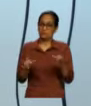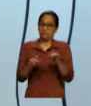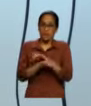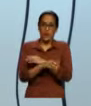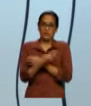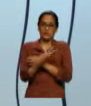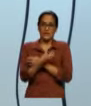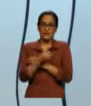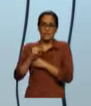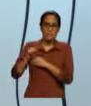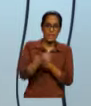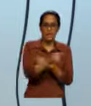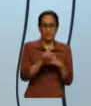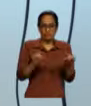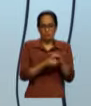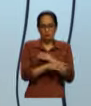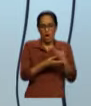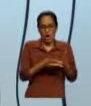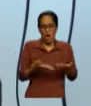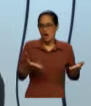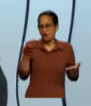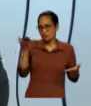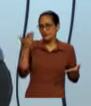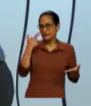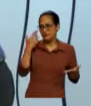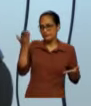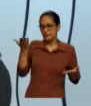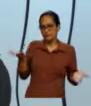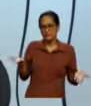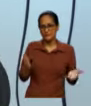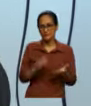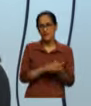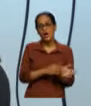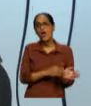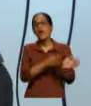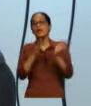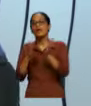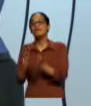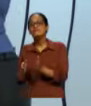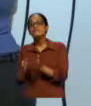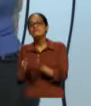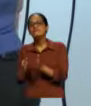já resolvemos. Agora vamos à parte do